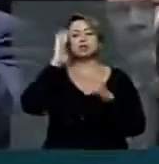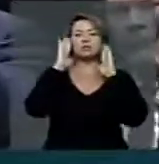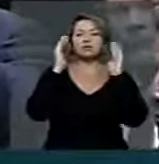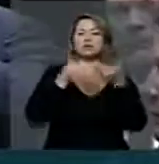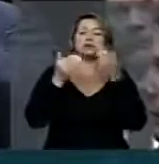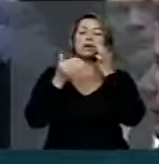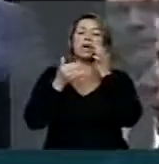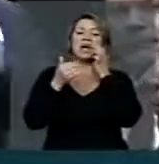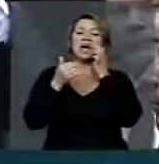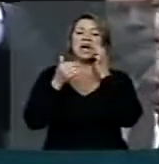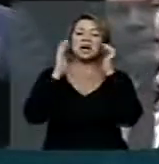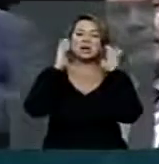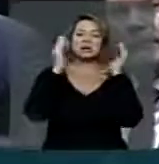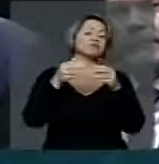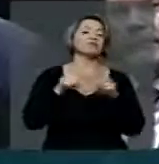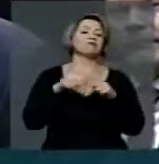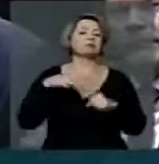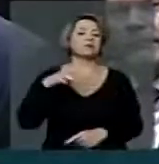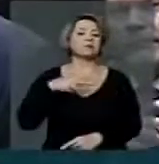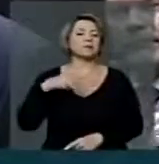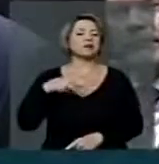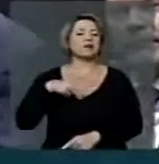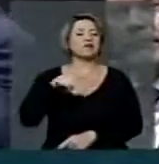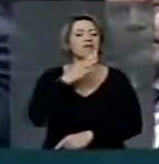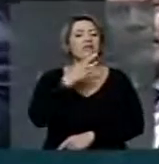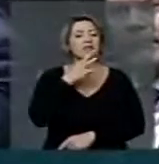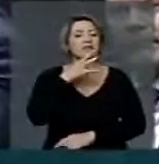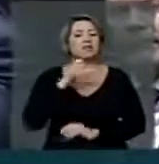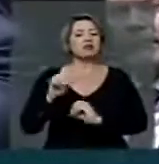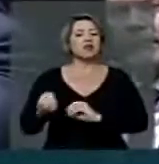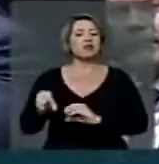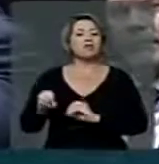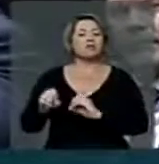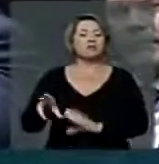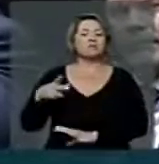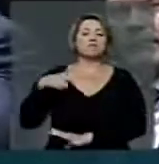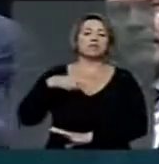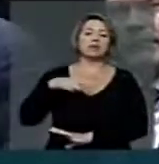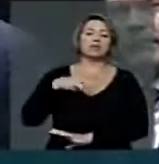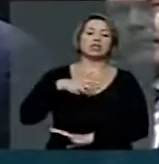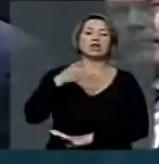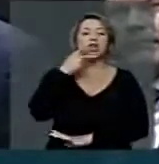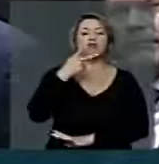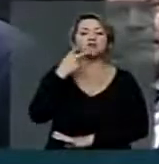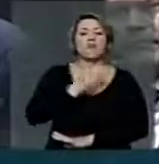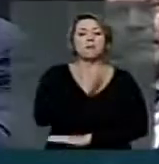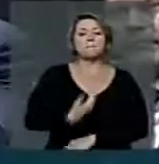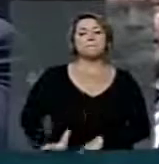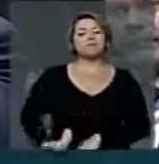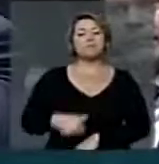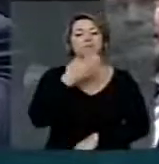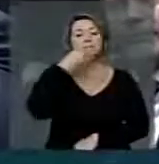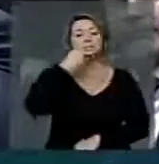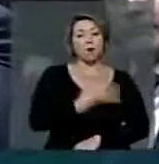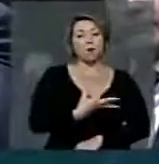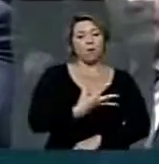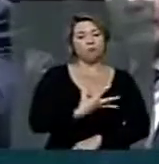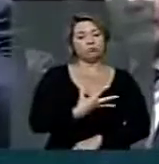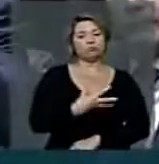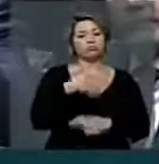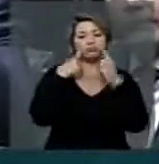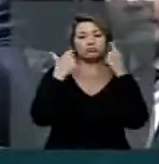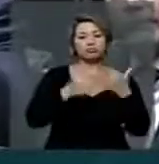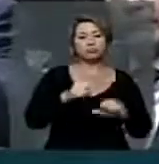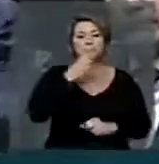do setor privado, porque é isso que ele entende na educação. Eu quero discutir esse setor público de qualidade. E espero